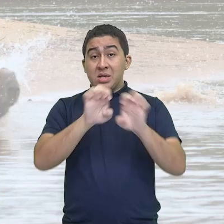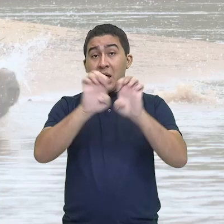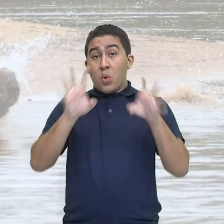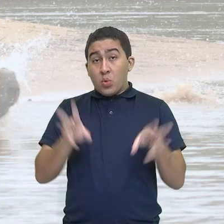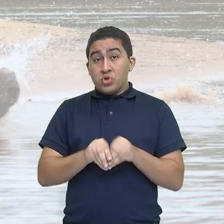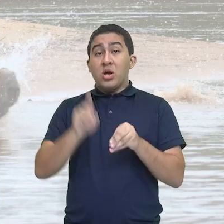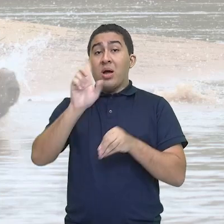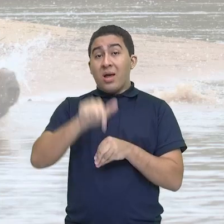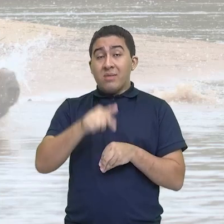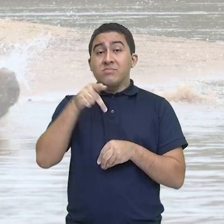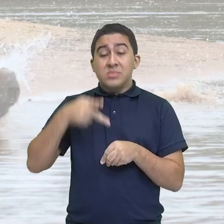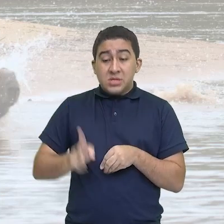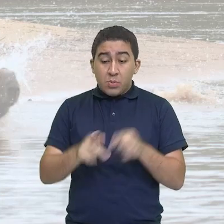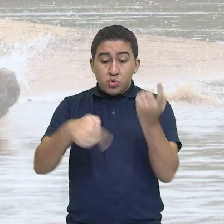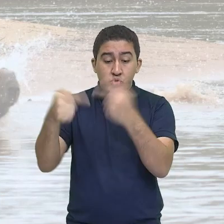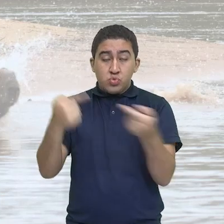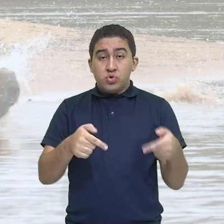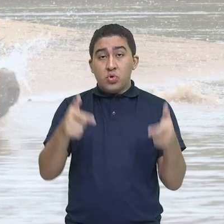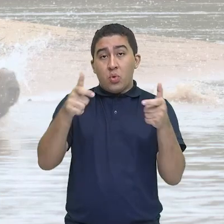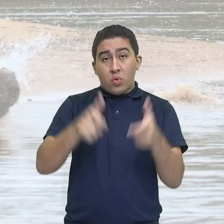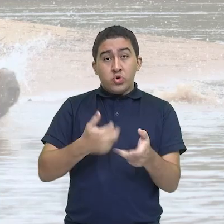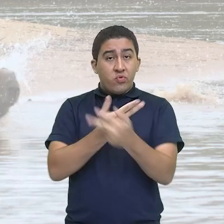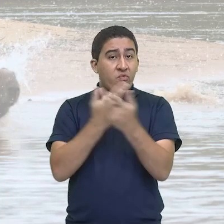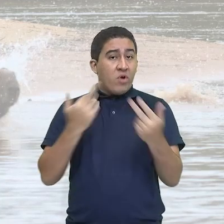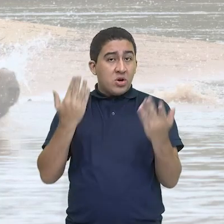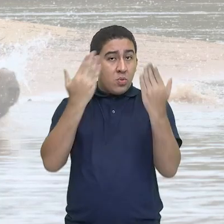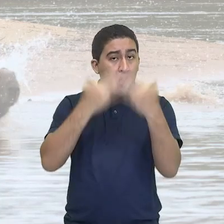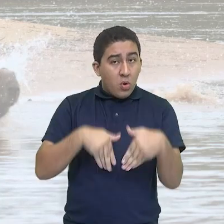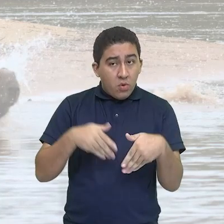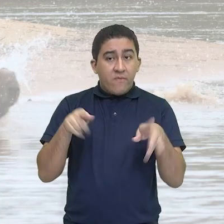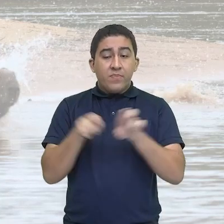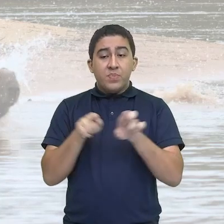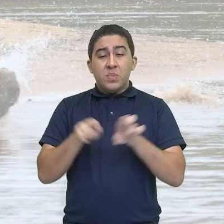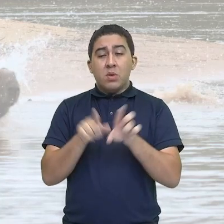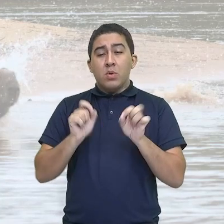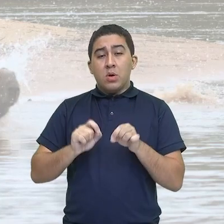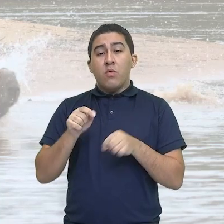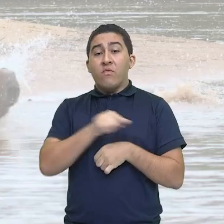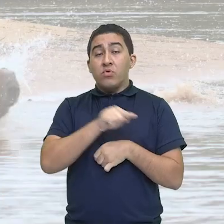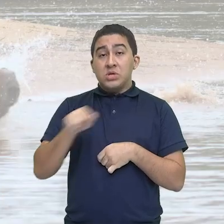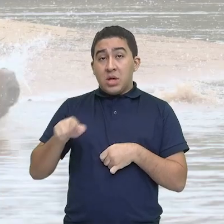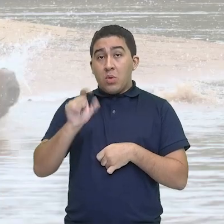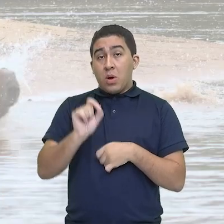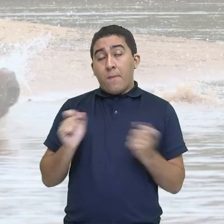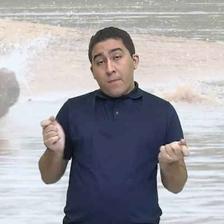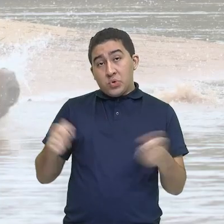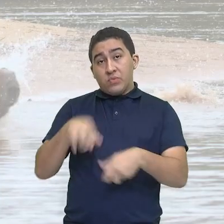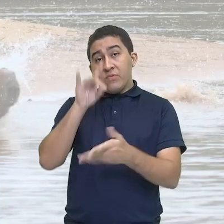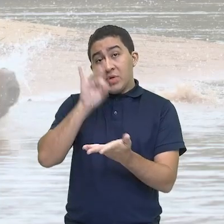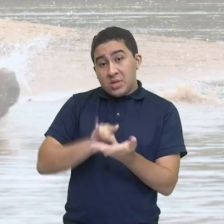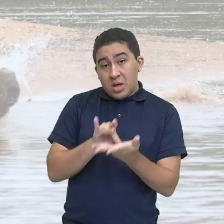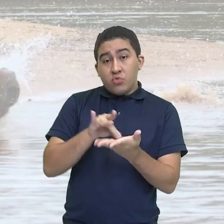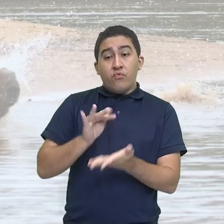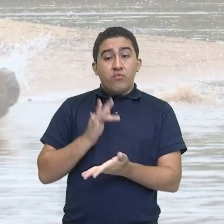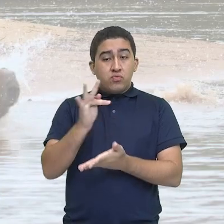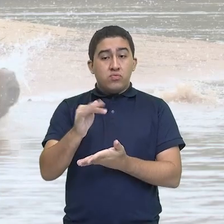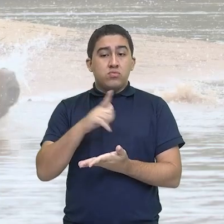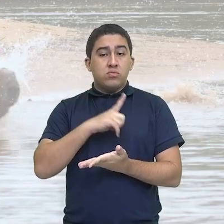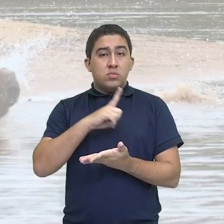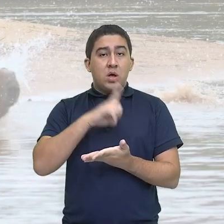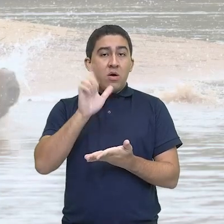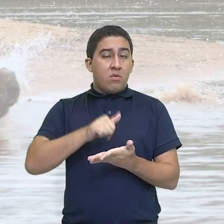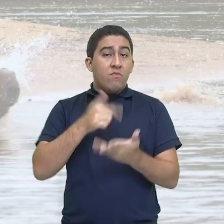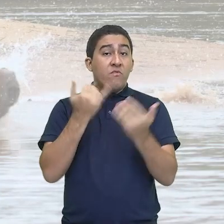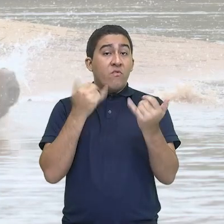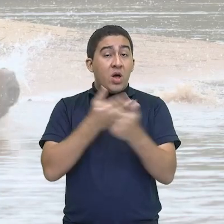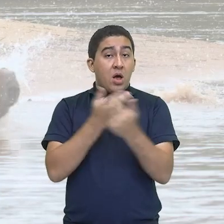são muito abordados aí em avaliações, E que você aí, com certeza, tendo essas anotações